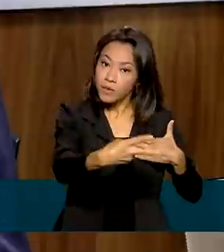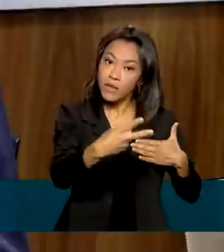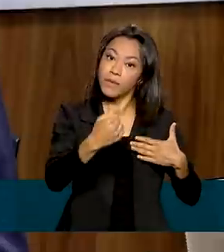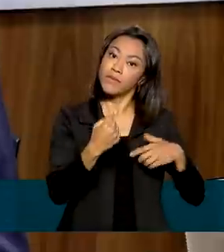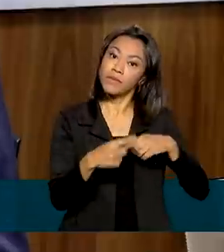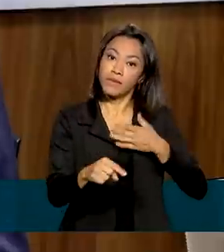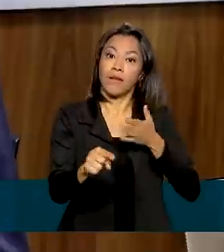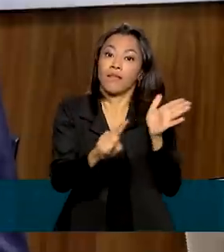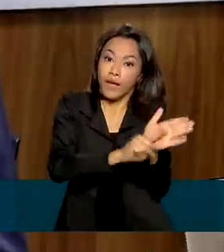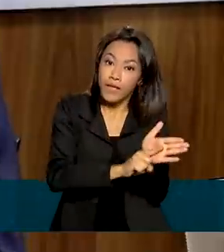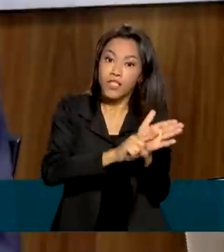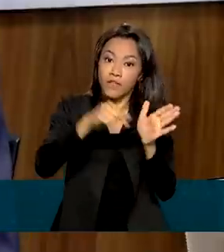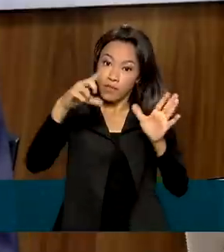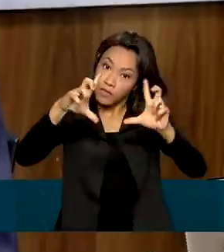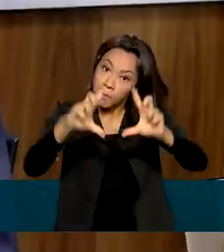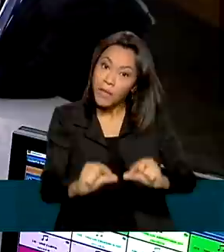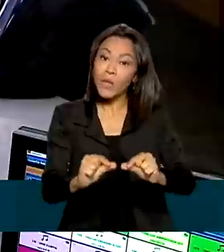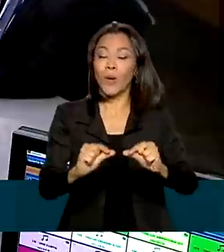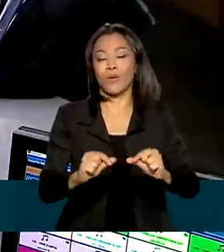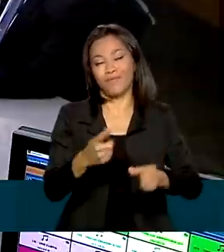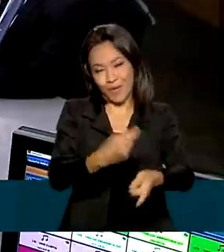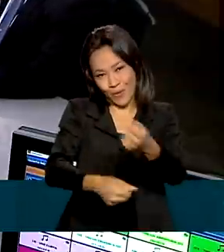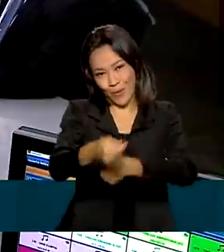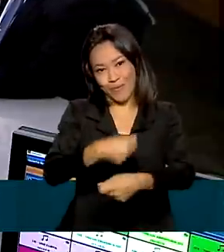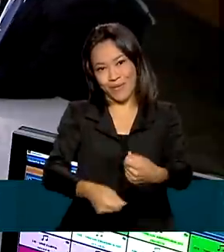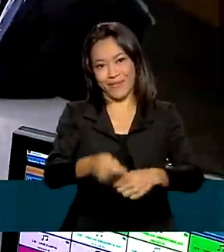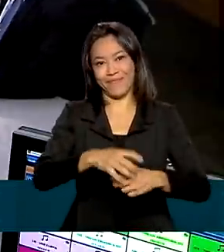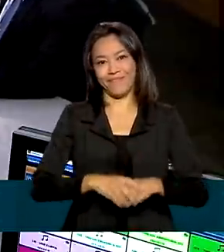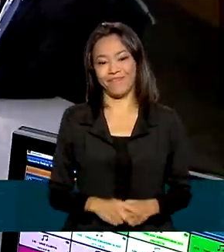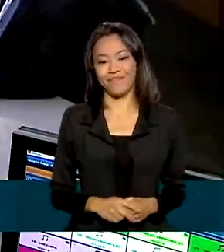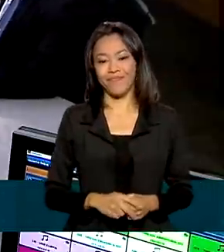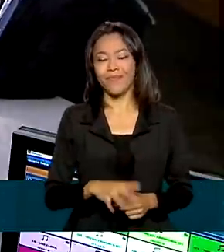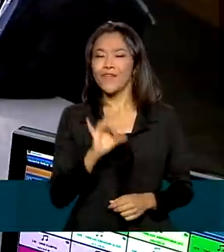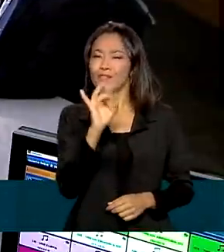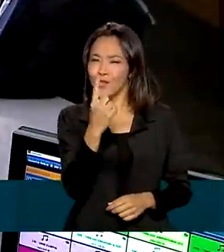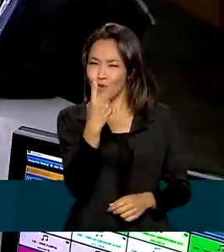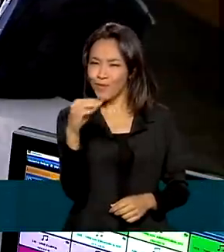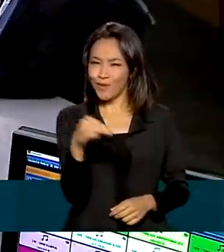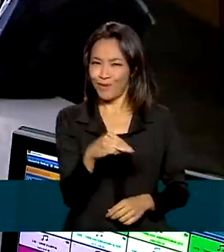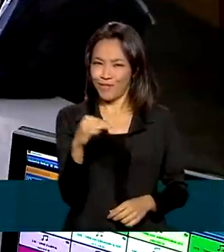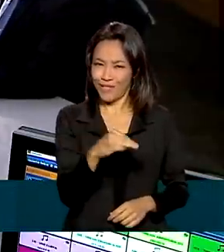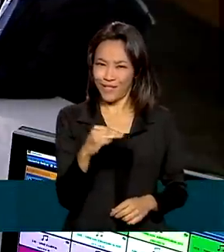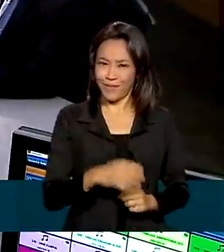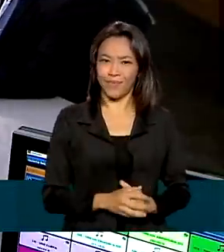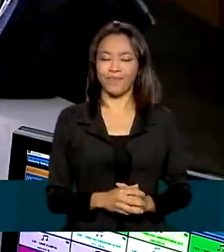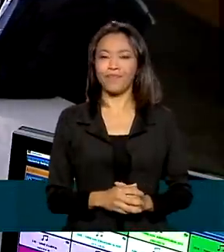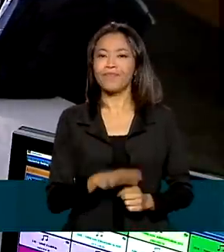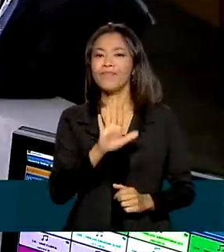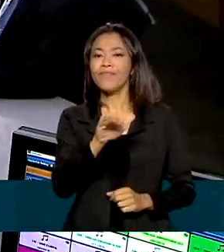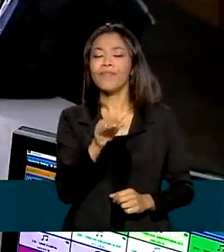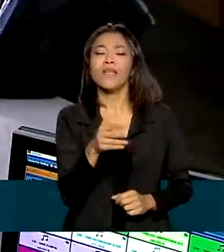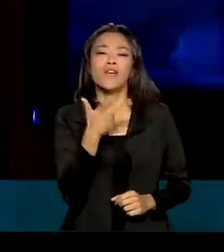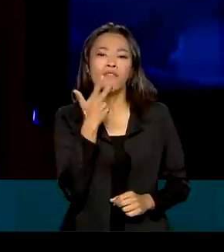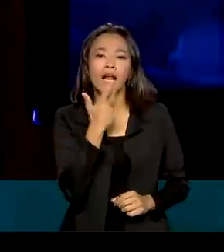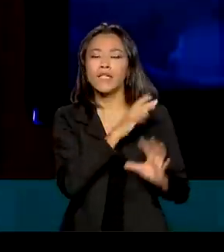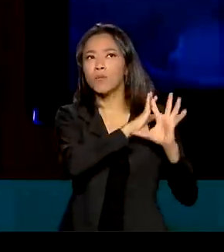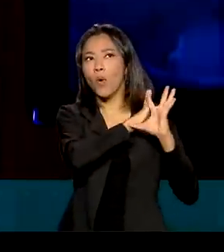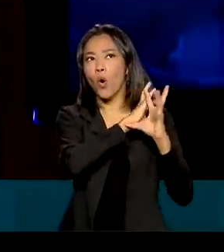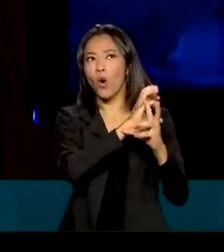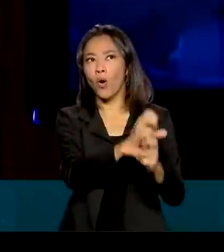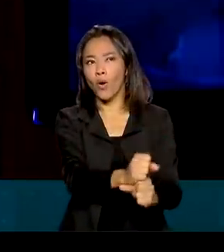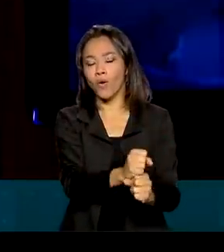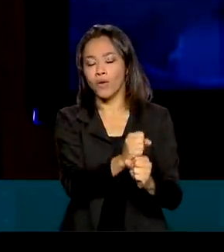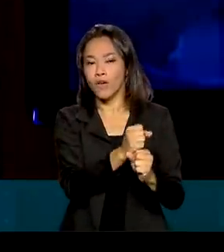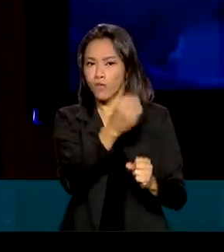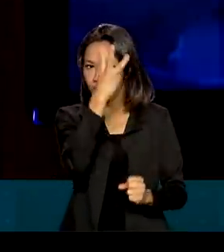na economia fosse os menores possíveis Presidente nós temos aí só mais ou menos sim eu queria que o senhor só falar se quisesse a gente um balanço senhor